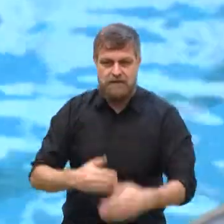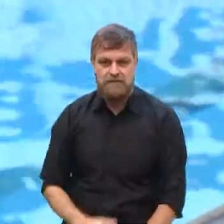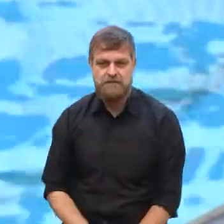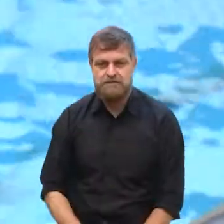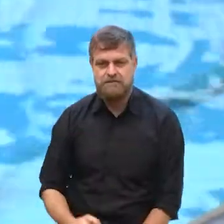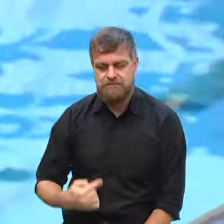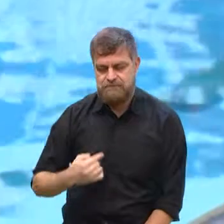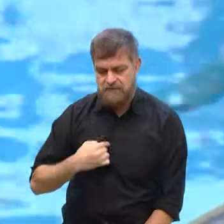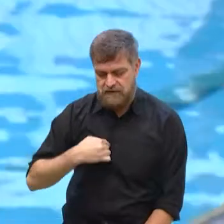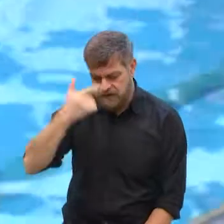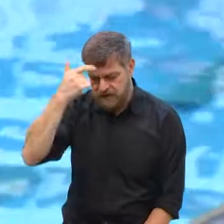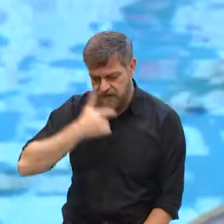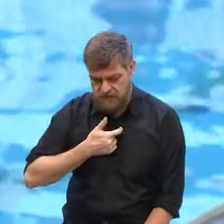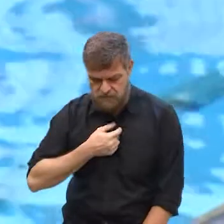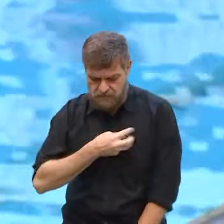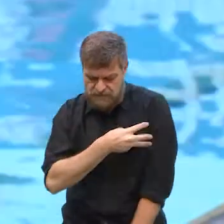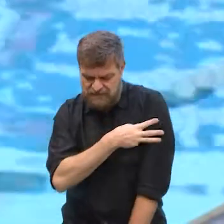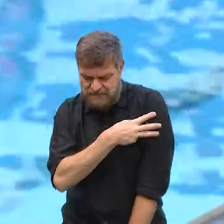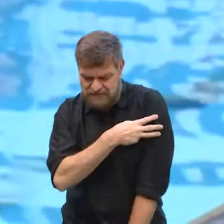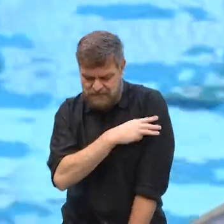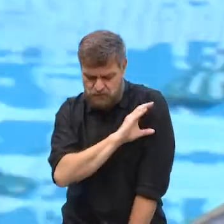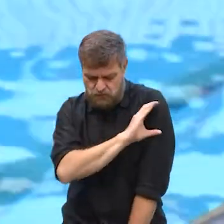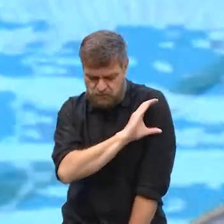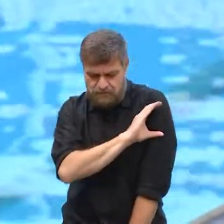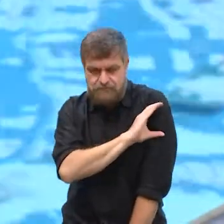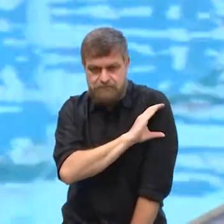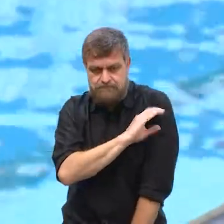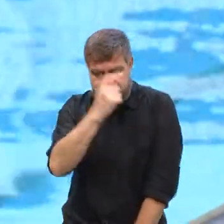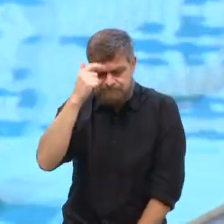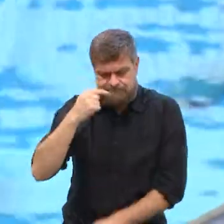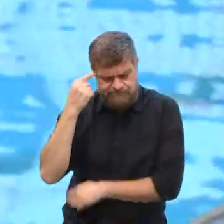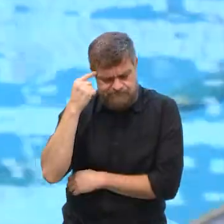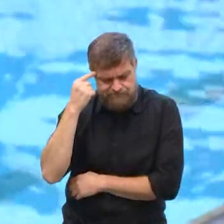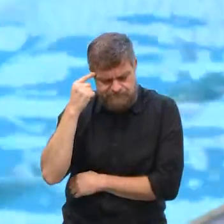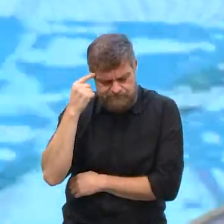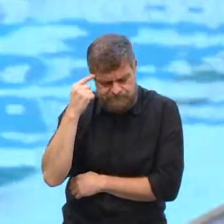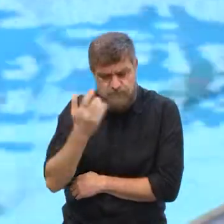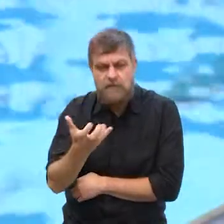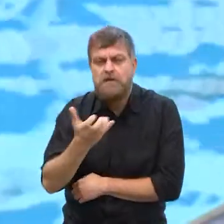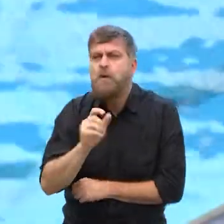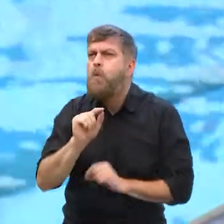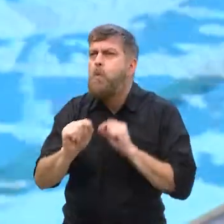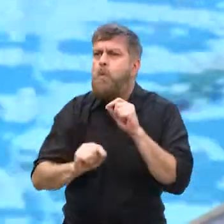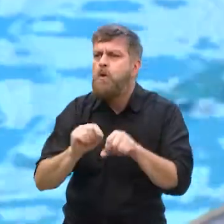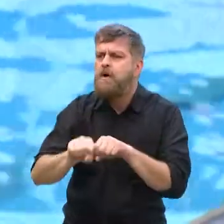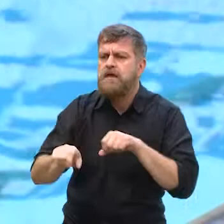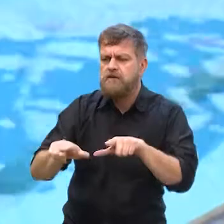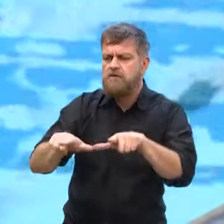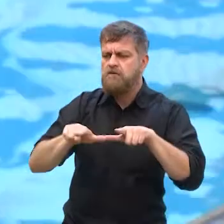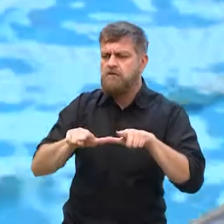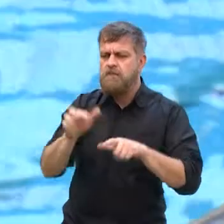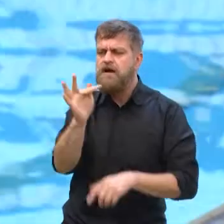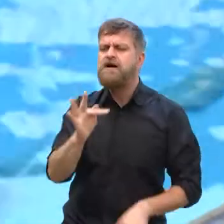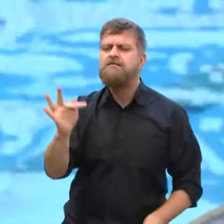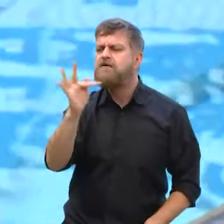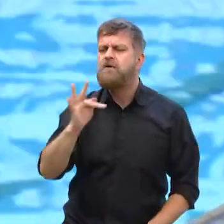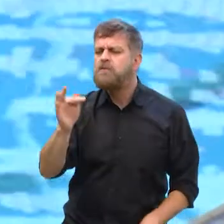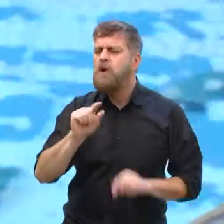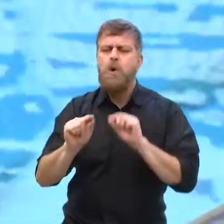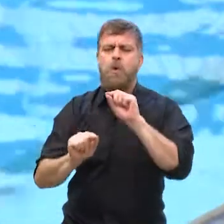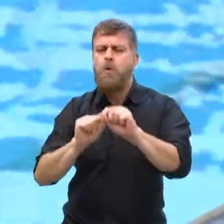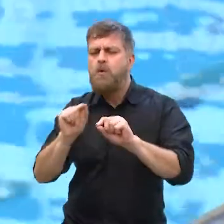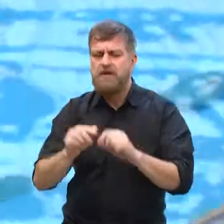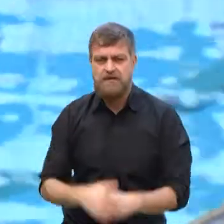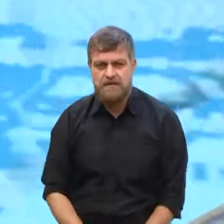Eu tava segundo, terceiro colegial ali, né, e a minha ideia era, o que eu vou fazer, o que eu quero fazer da vida,